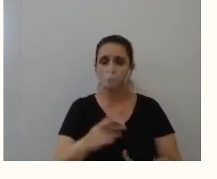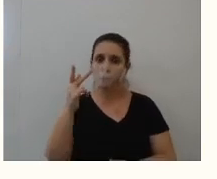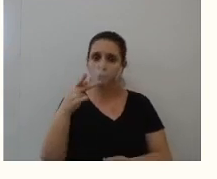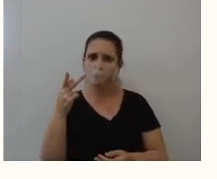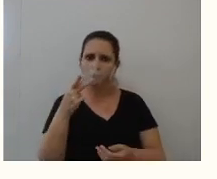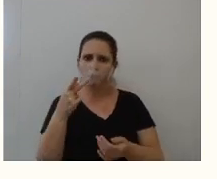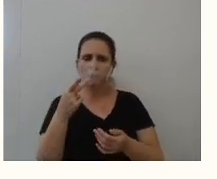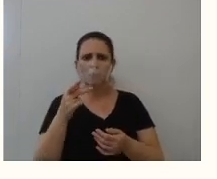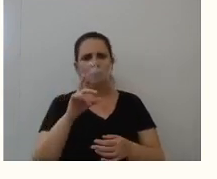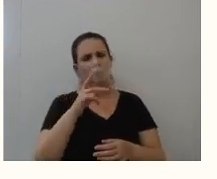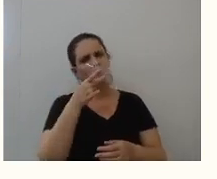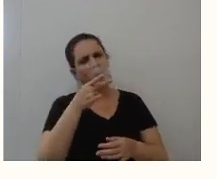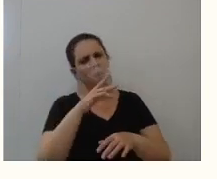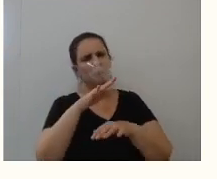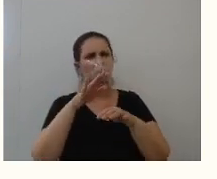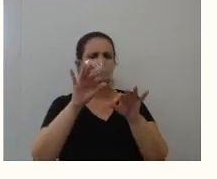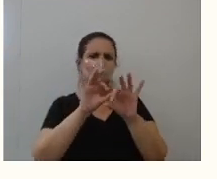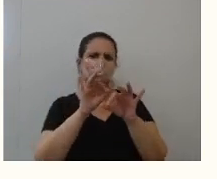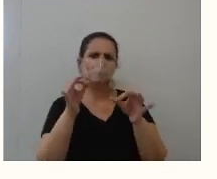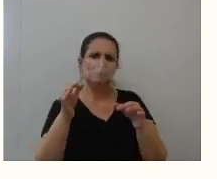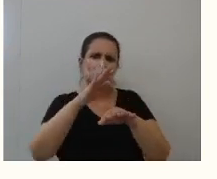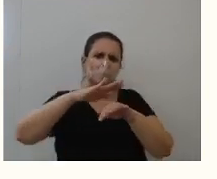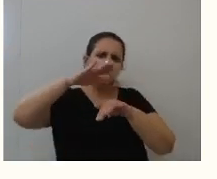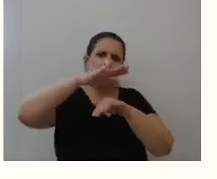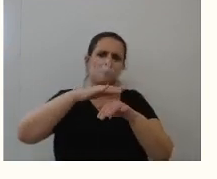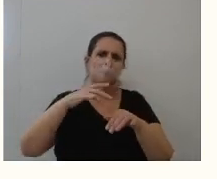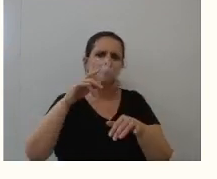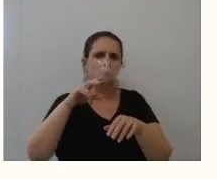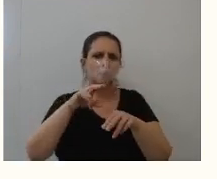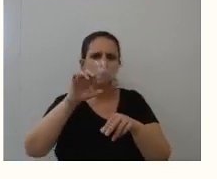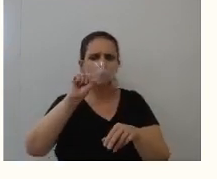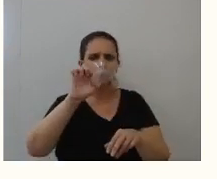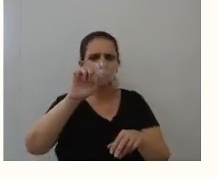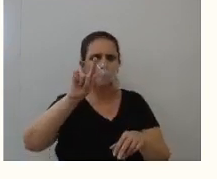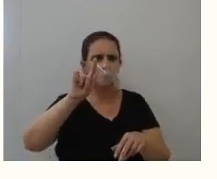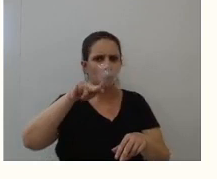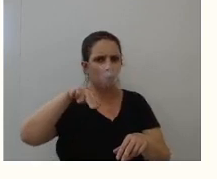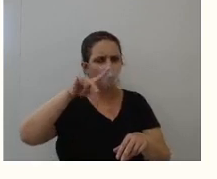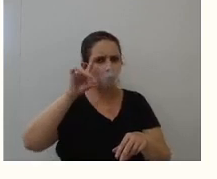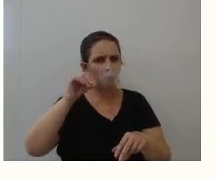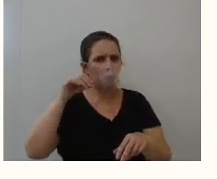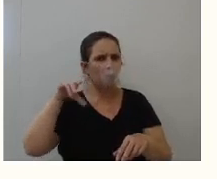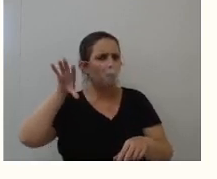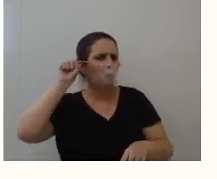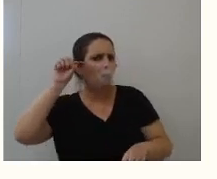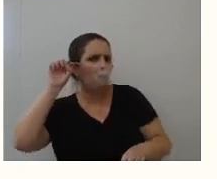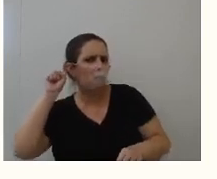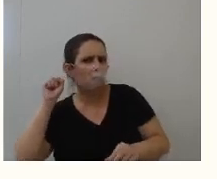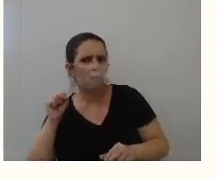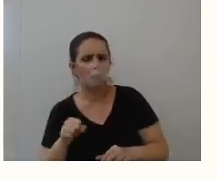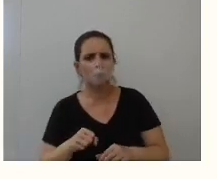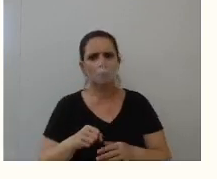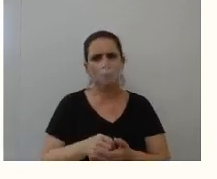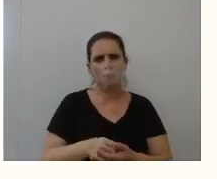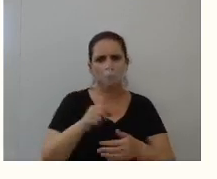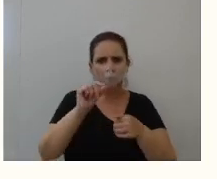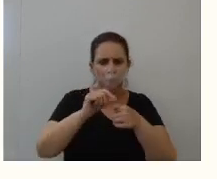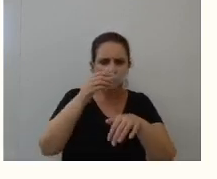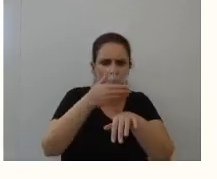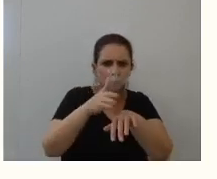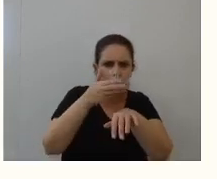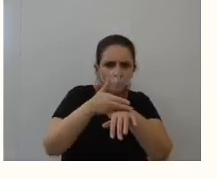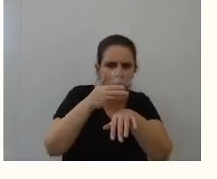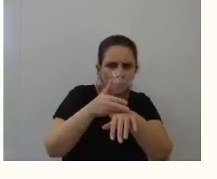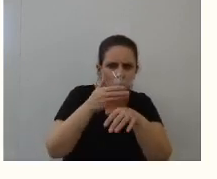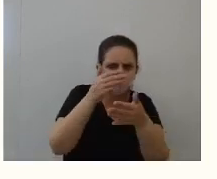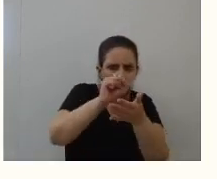por alto, segundo as ouvi narrar. Fizemos as tarefas conforme mandou